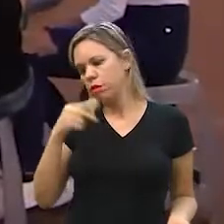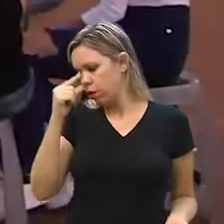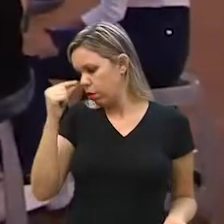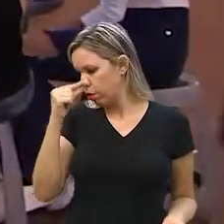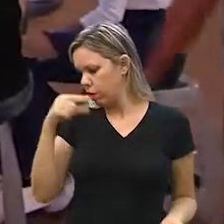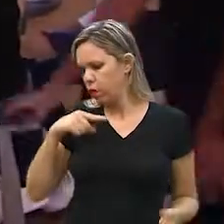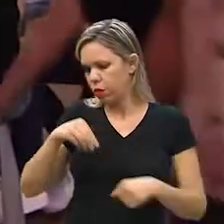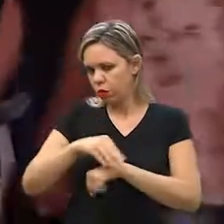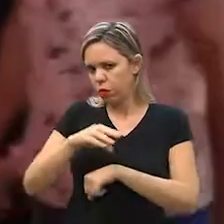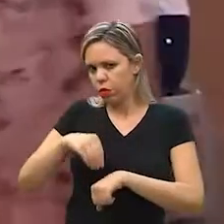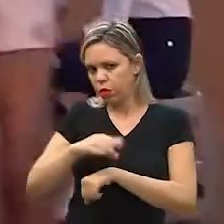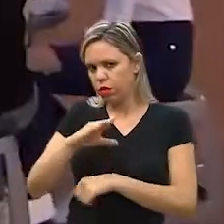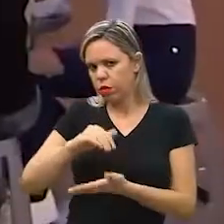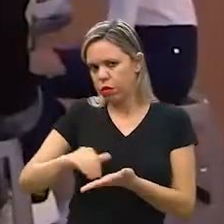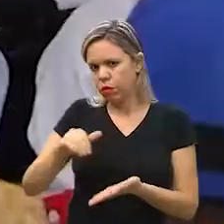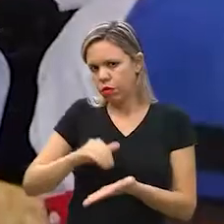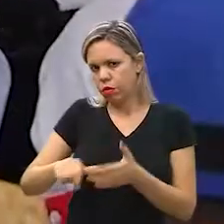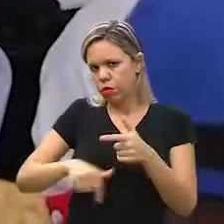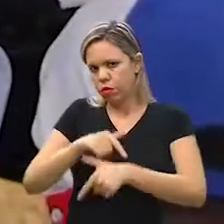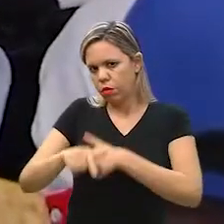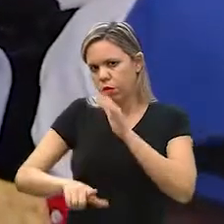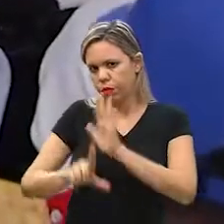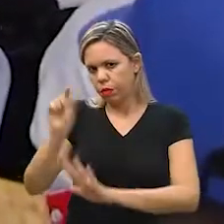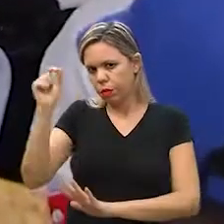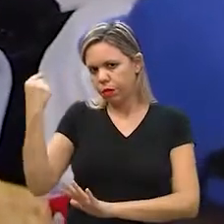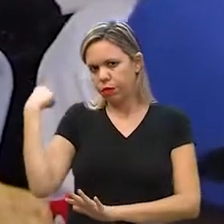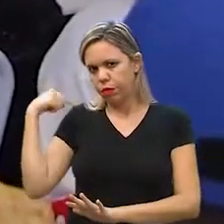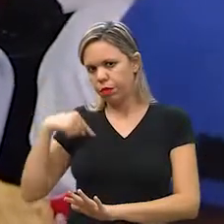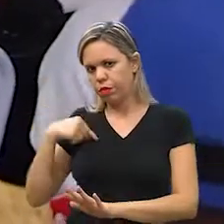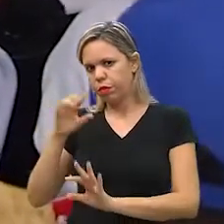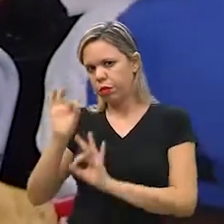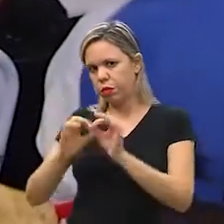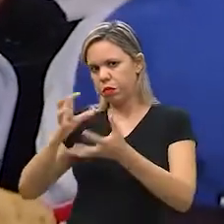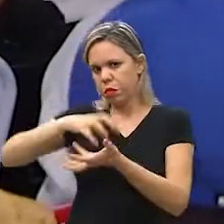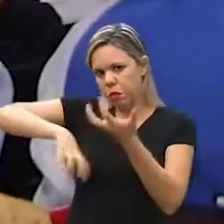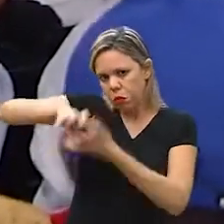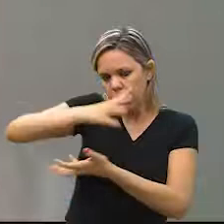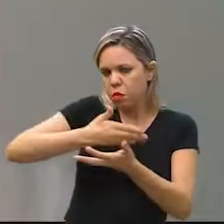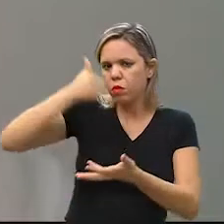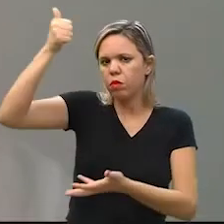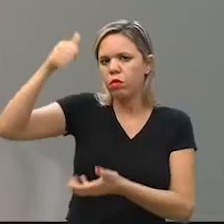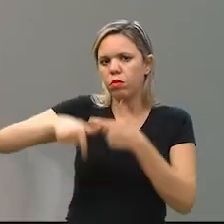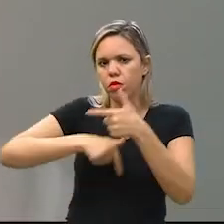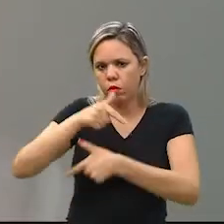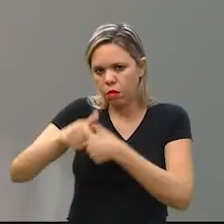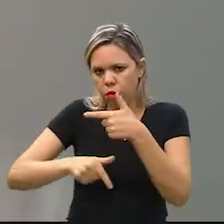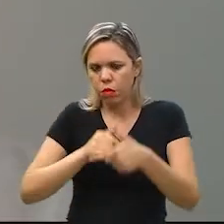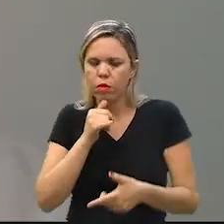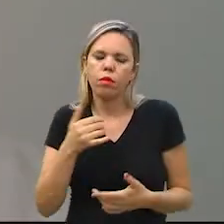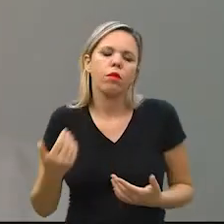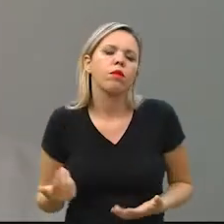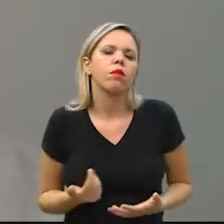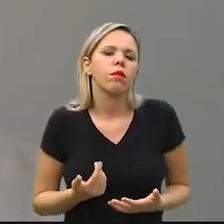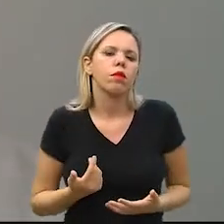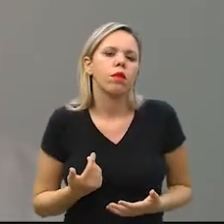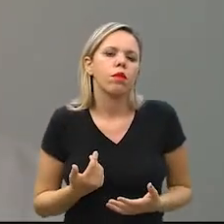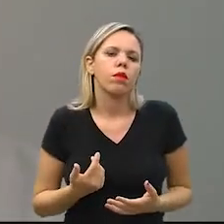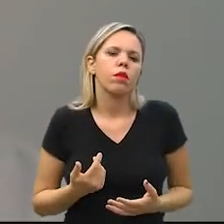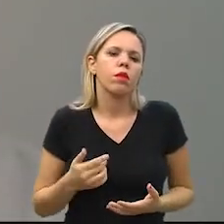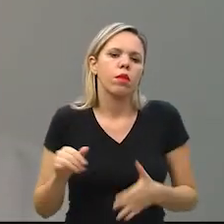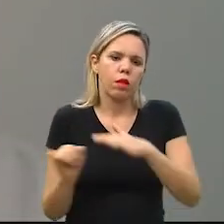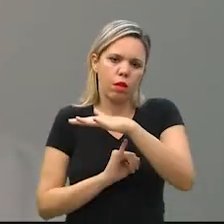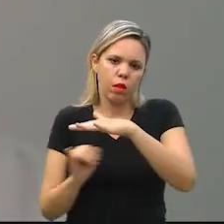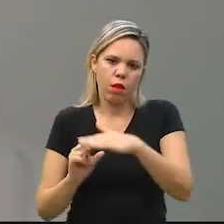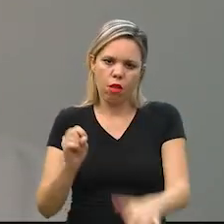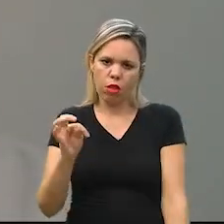Salvetti trouxe da Secretaria de Trabalho e Renda, ele revolucionou, acho que a autarquia